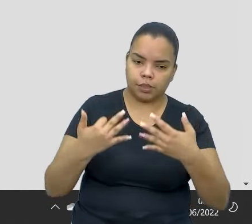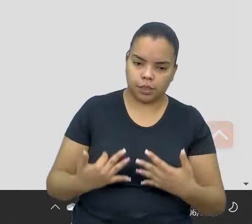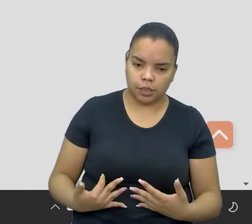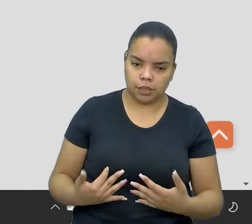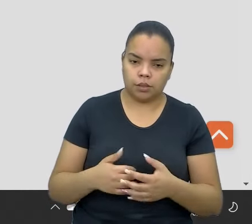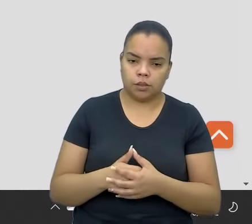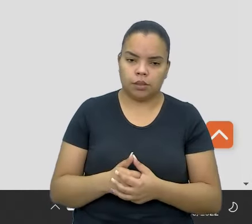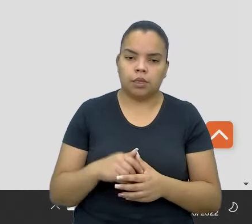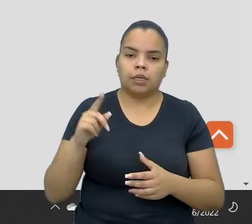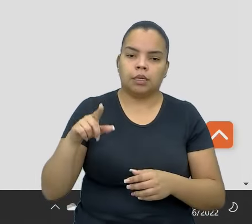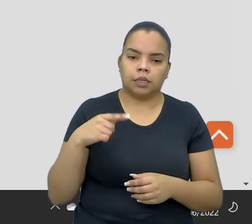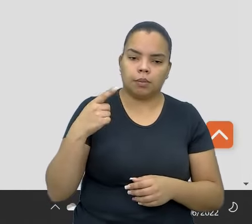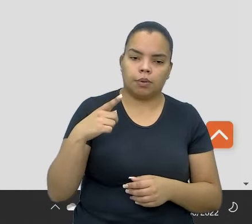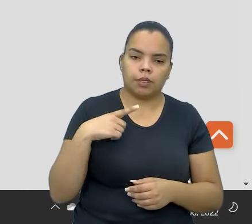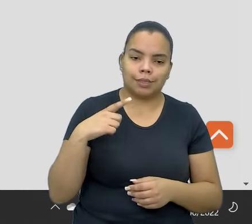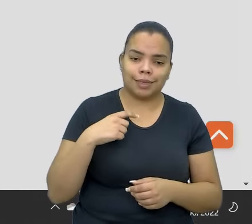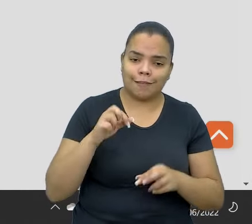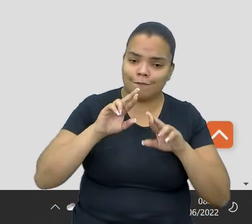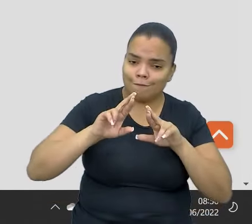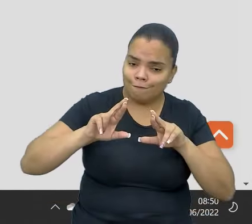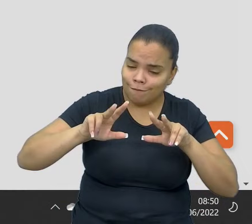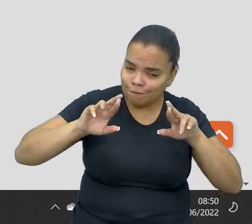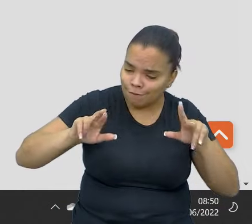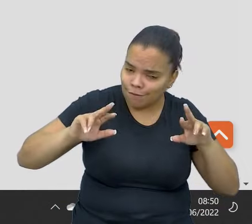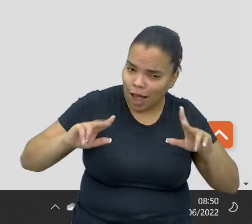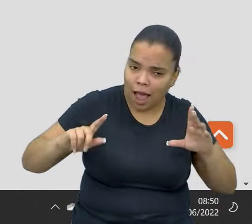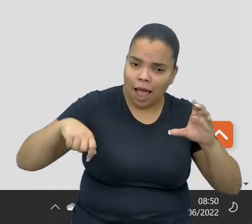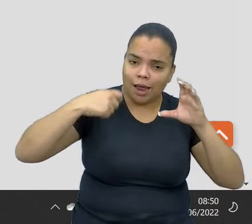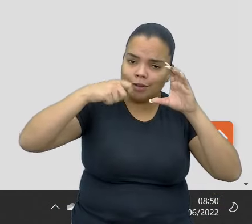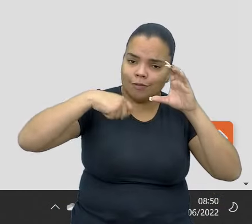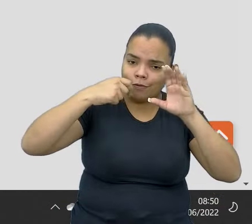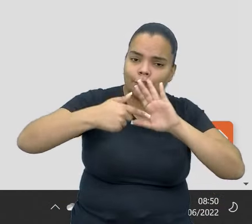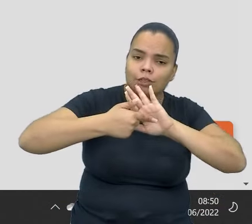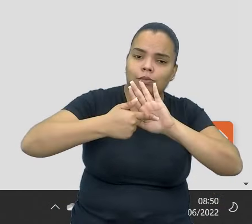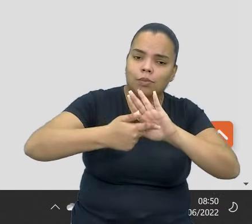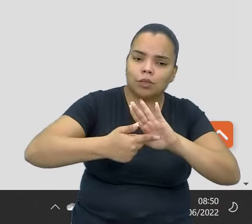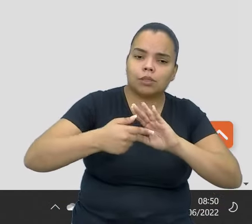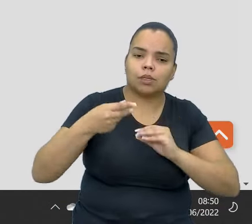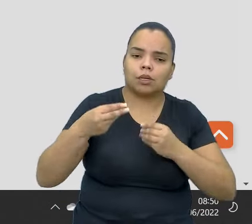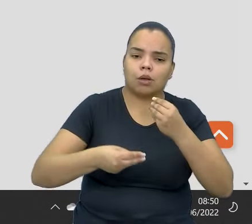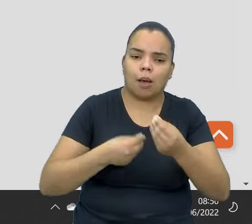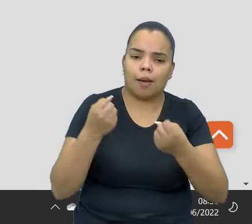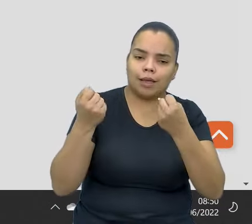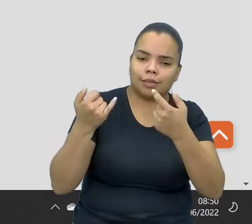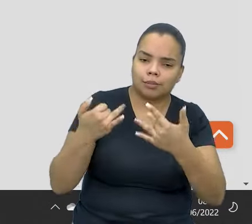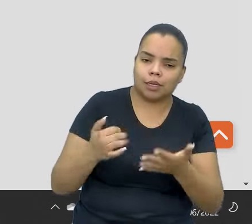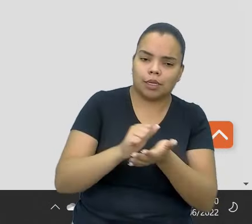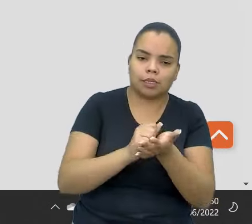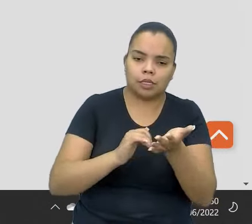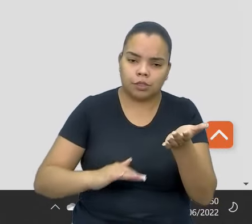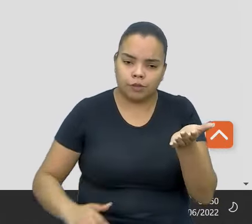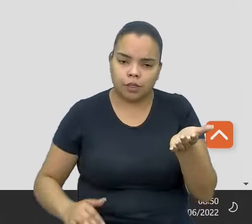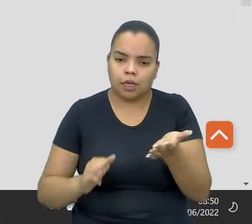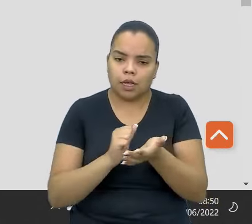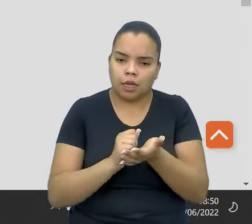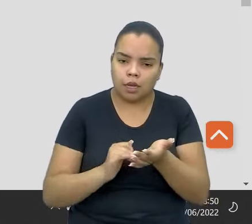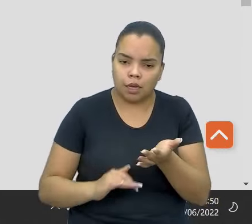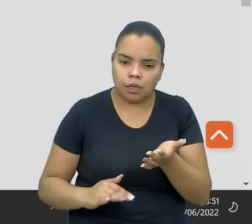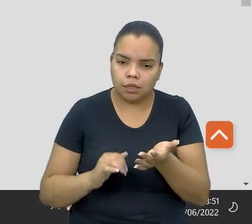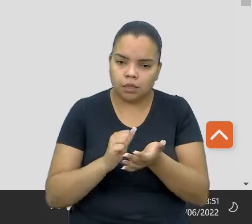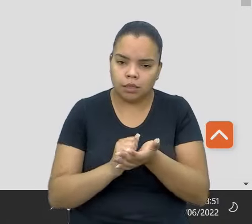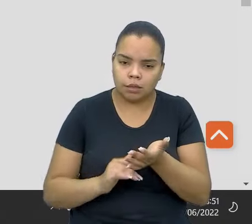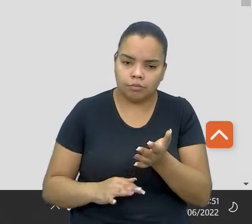componente, e depois tem vários vídeos, né, mostrando aí, explicando atividade por atividade